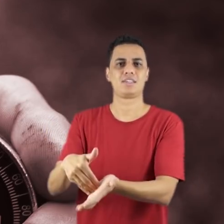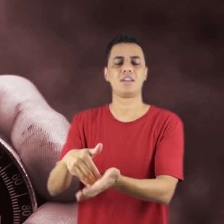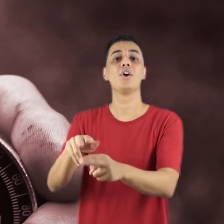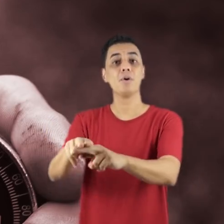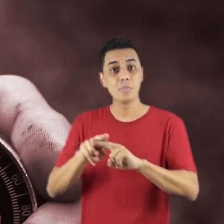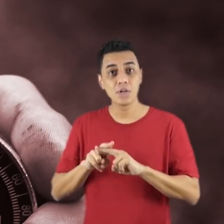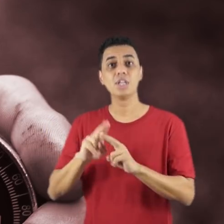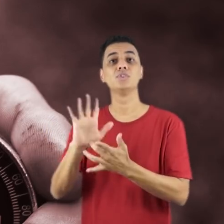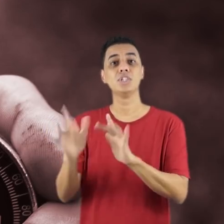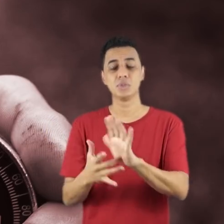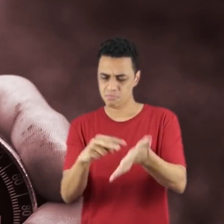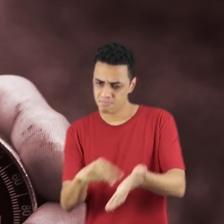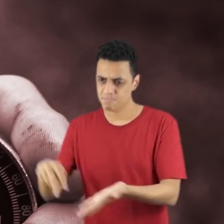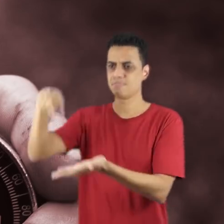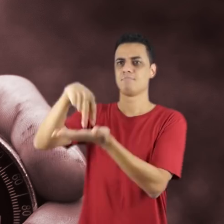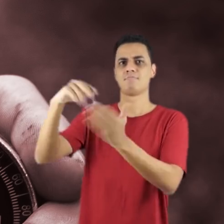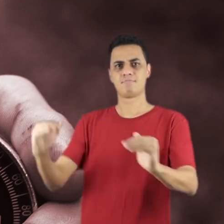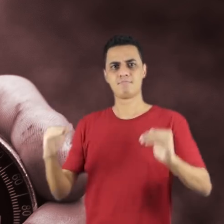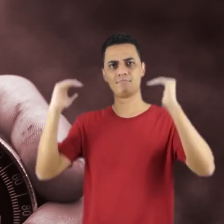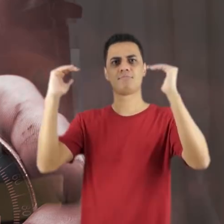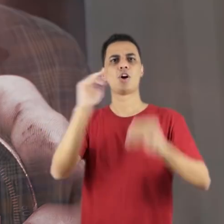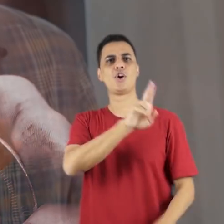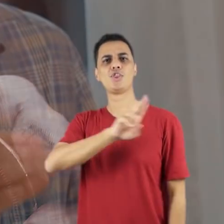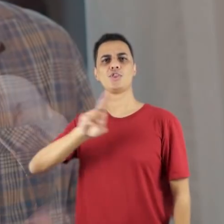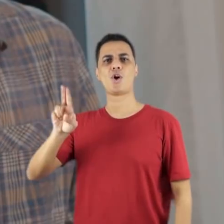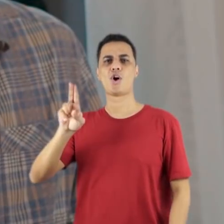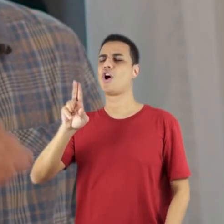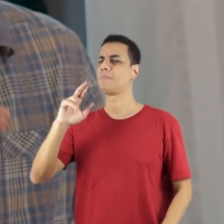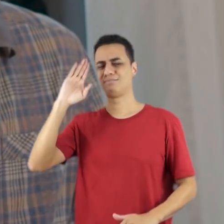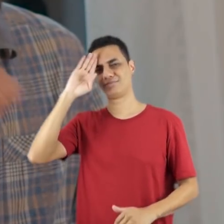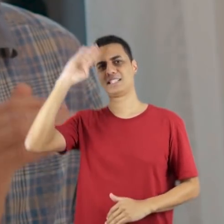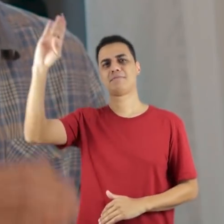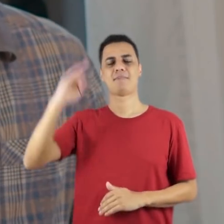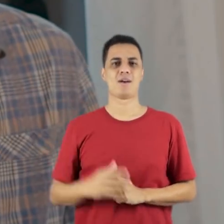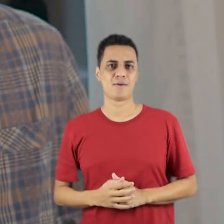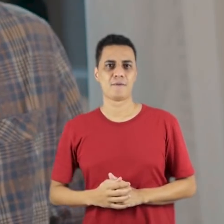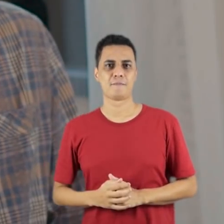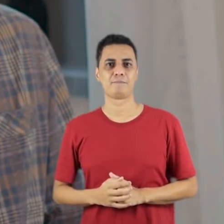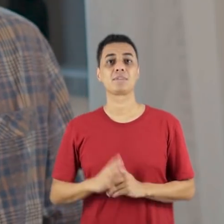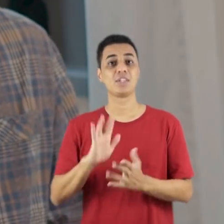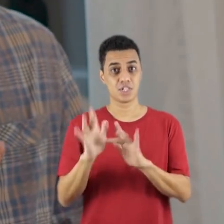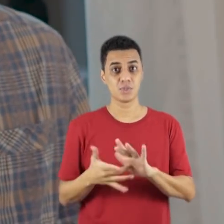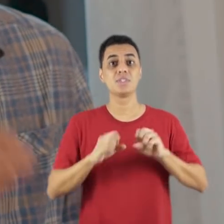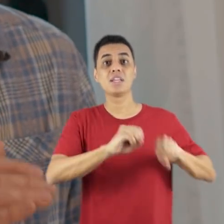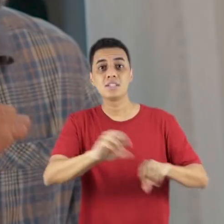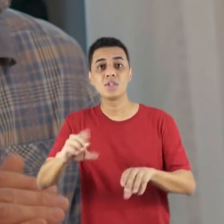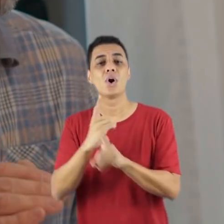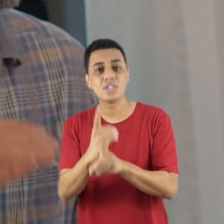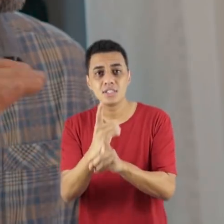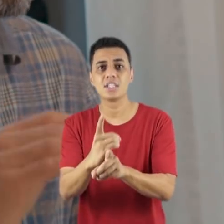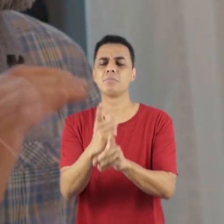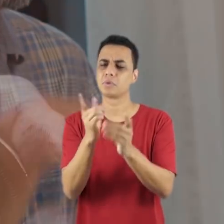alta posição e lhe deu o nome que está acima de todo nome. Jesus também ensinou os seus discípulos a serem humildes e ordenou que